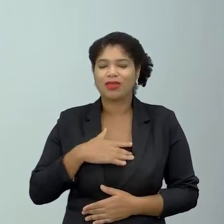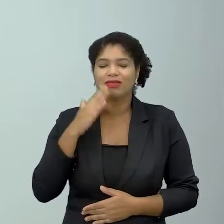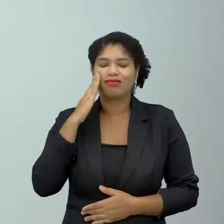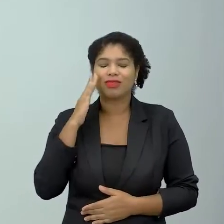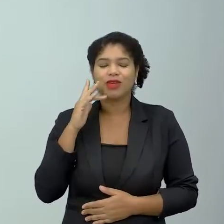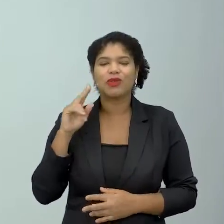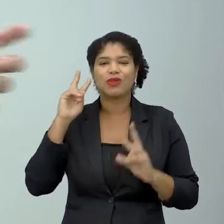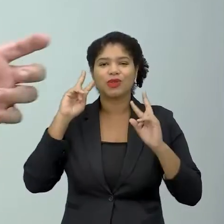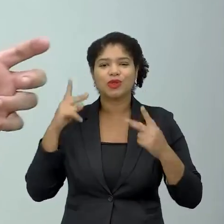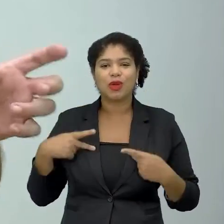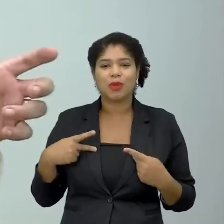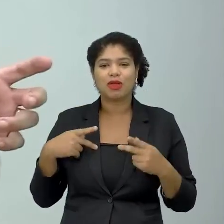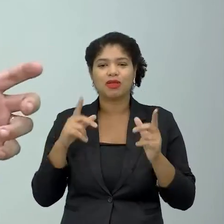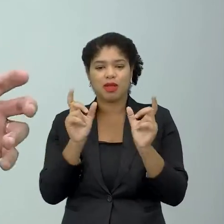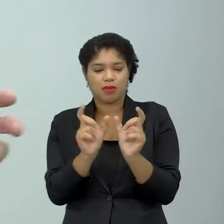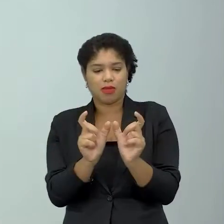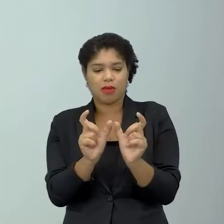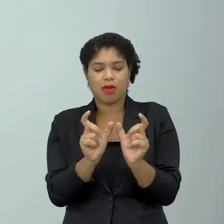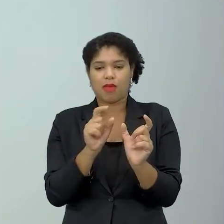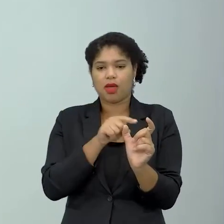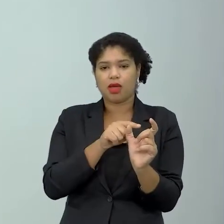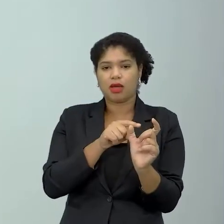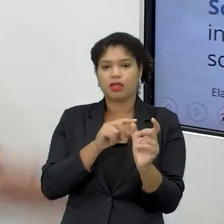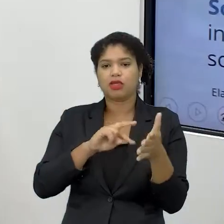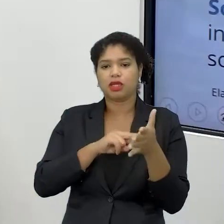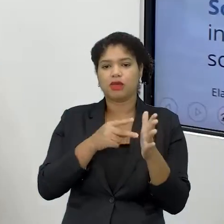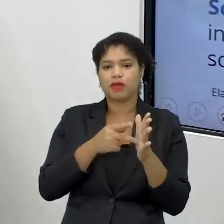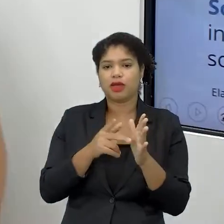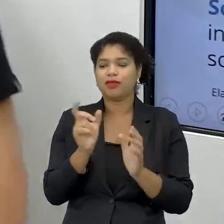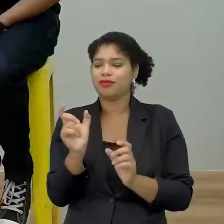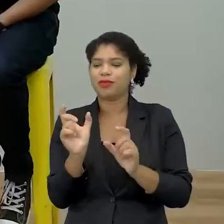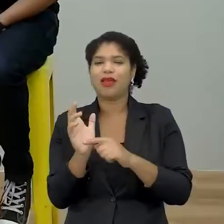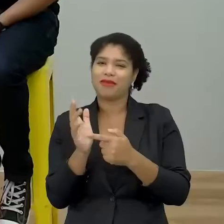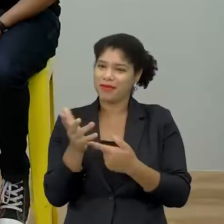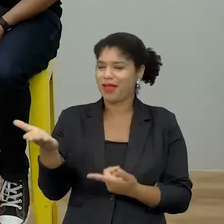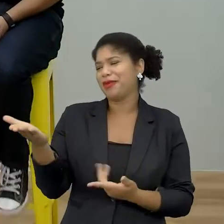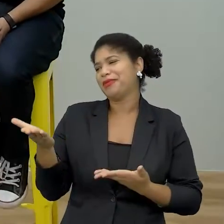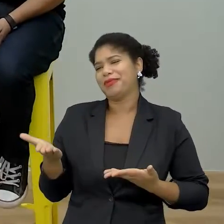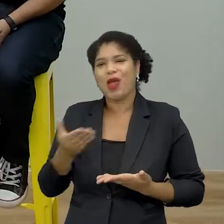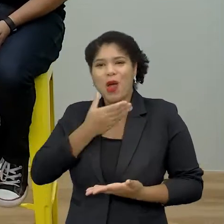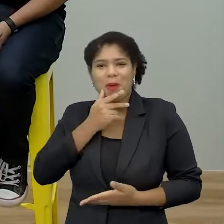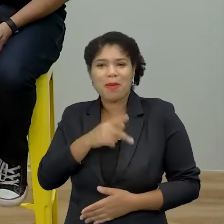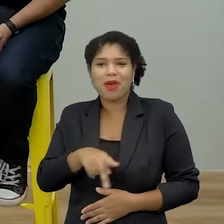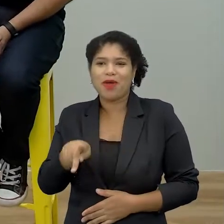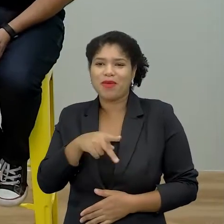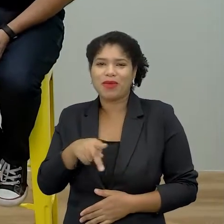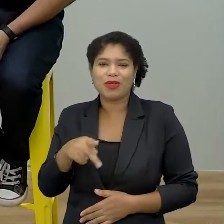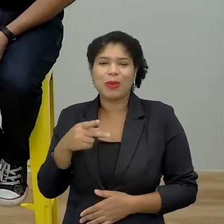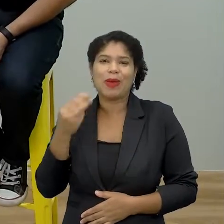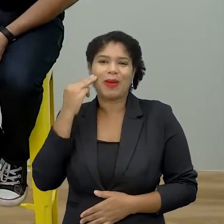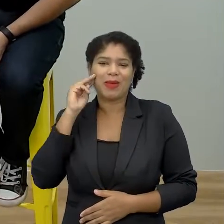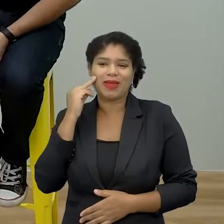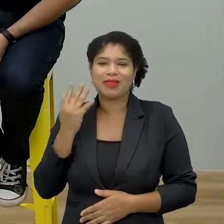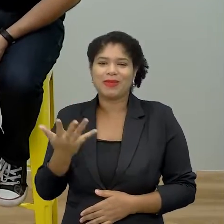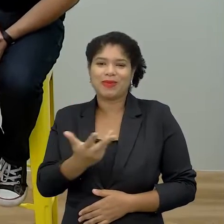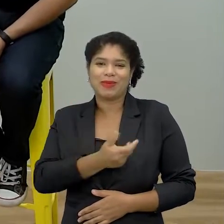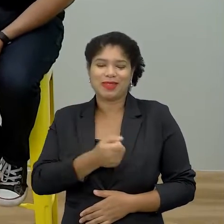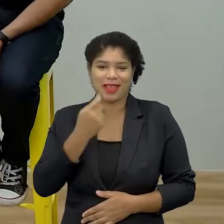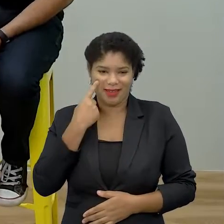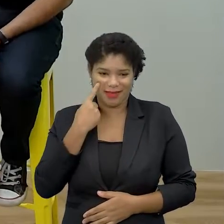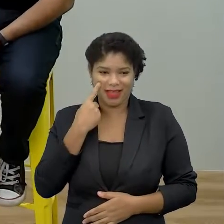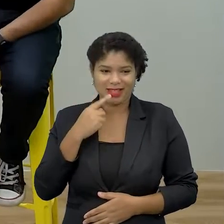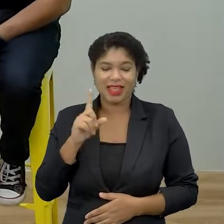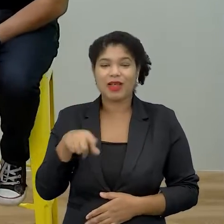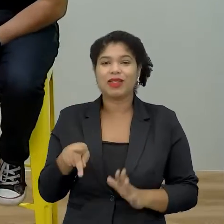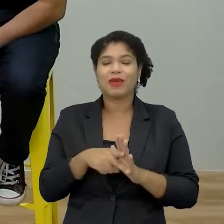né? Sociologia, antropologia. Então, é isso, gostei. Por isso que eu trago o Mauro, gente. Esse menino é maravilhoso, bacana. Gênio, né? E a gente falou